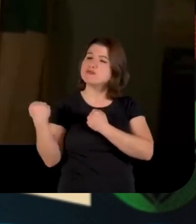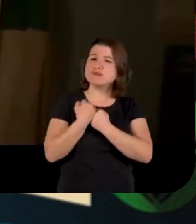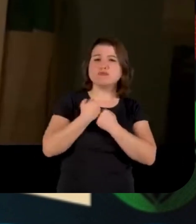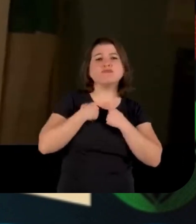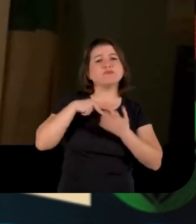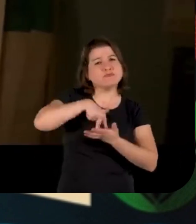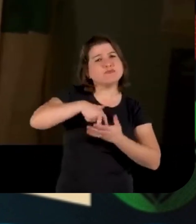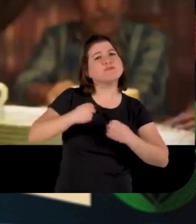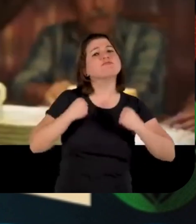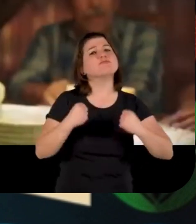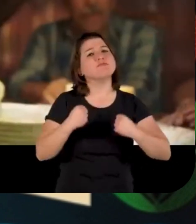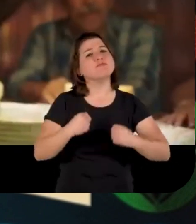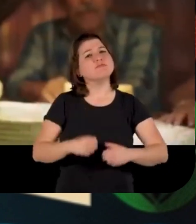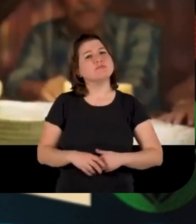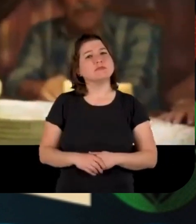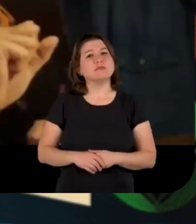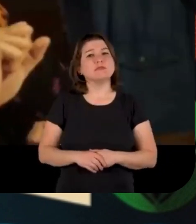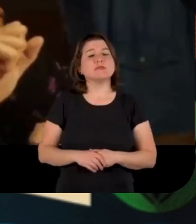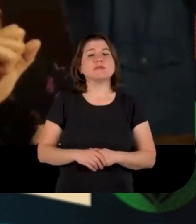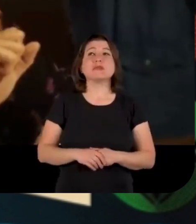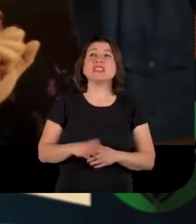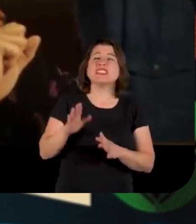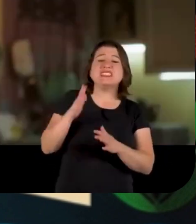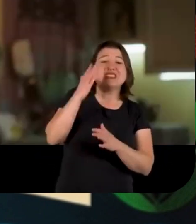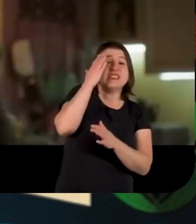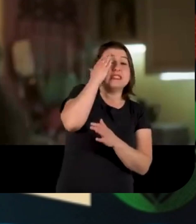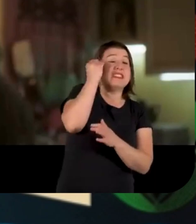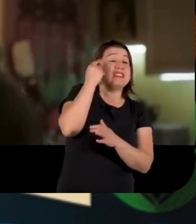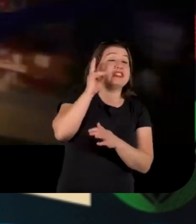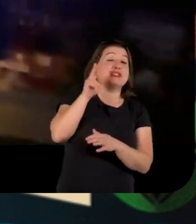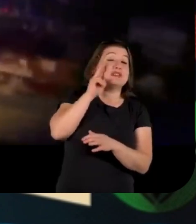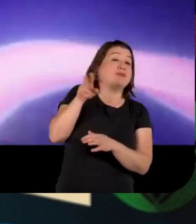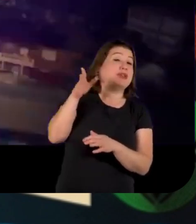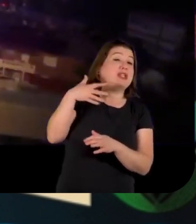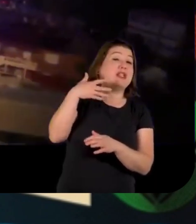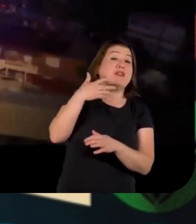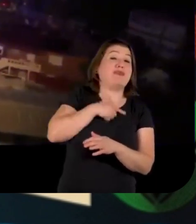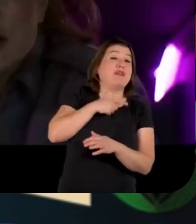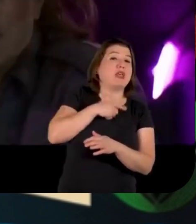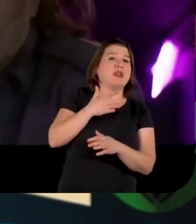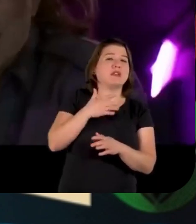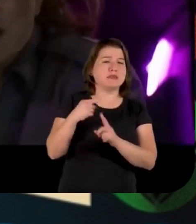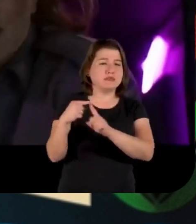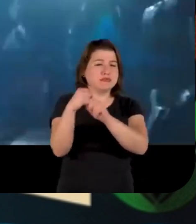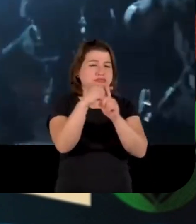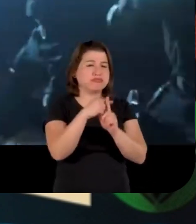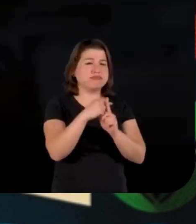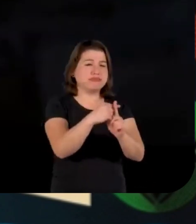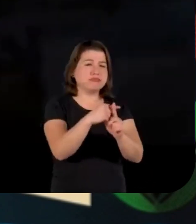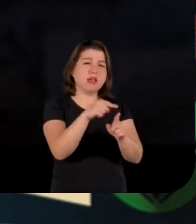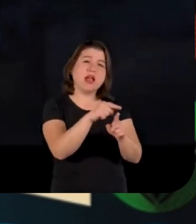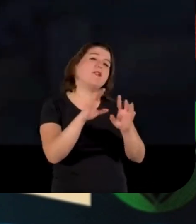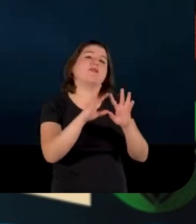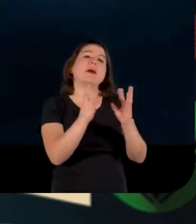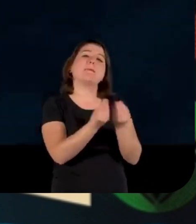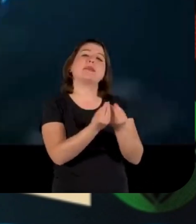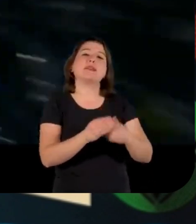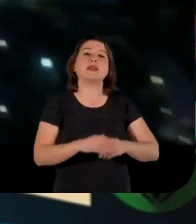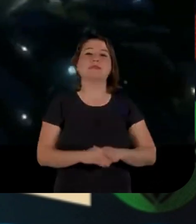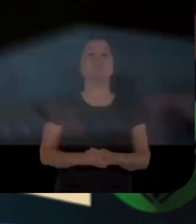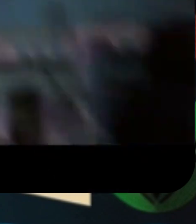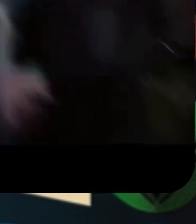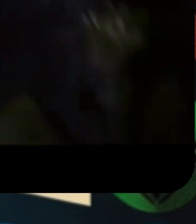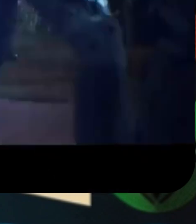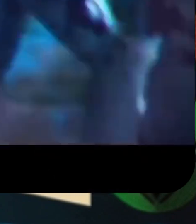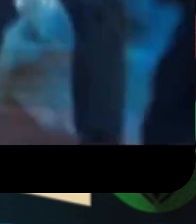a parte... Tudo bem que é um simbionte que também lembra mais o Venom, mas... Mas tem aquela coisa